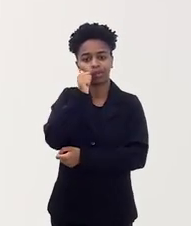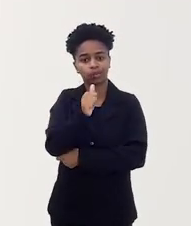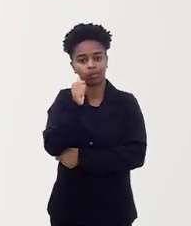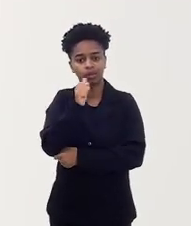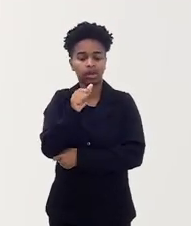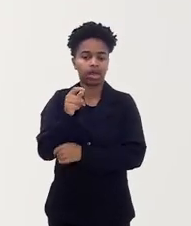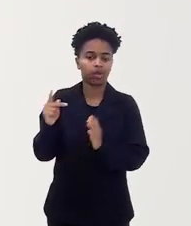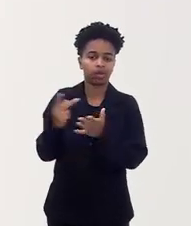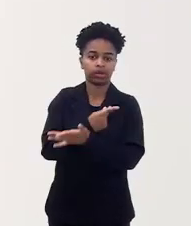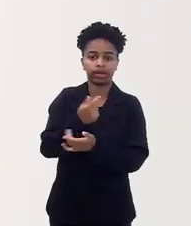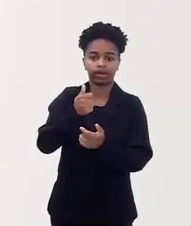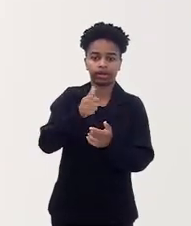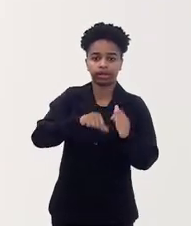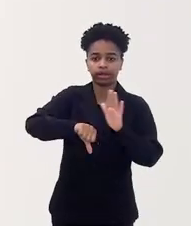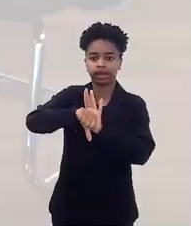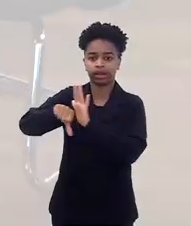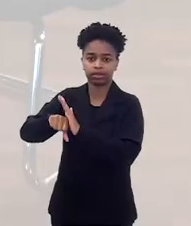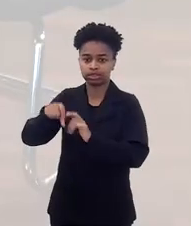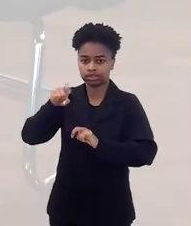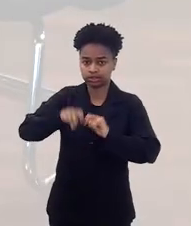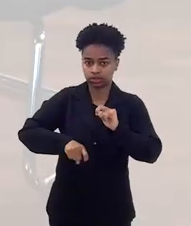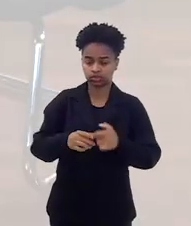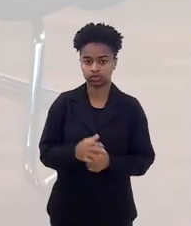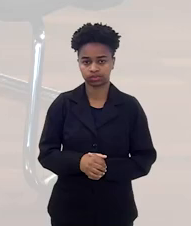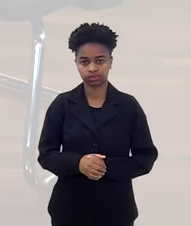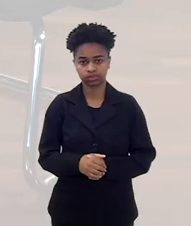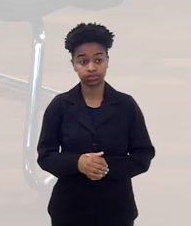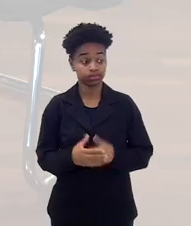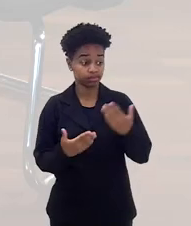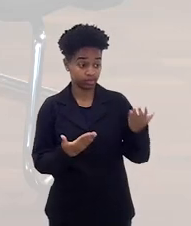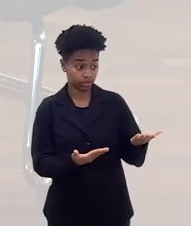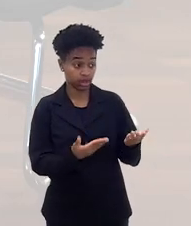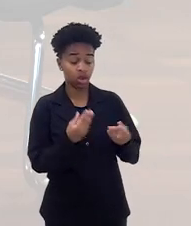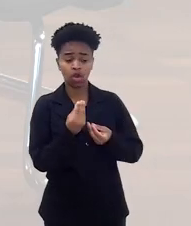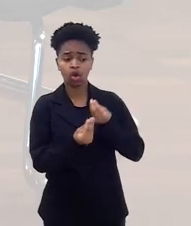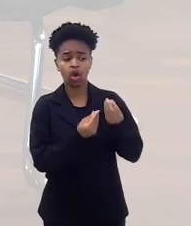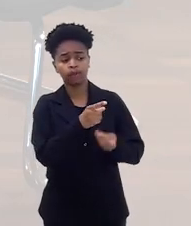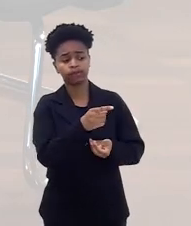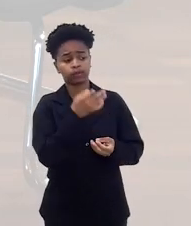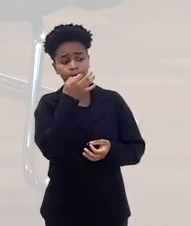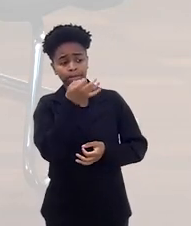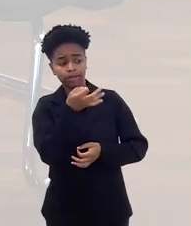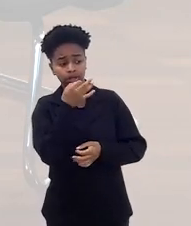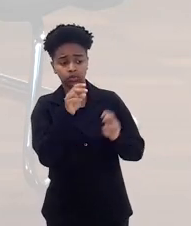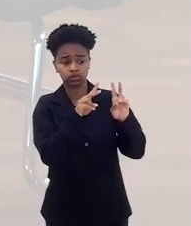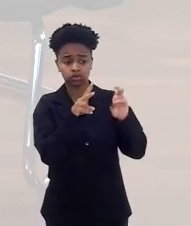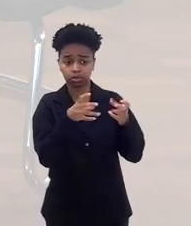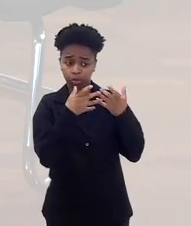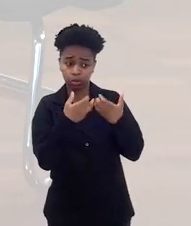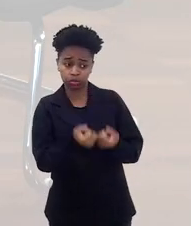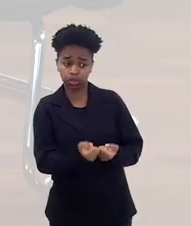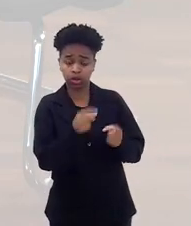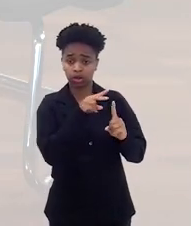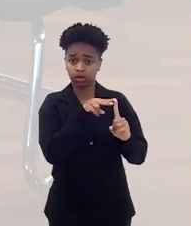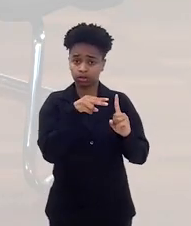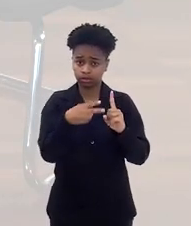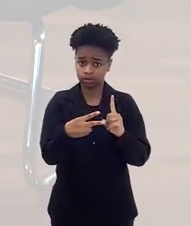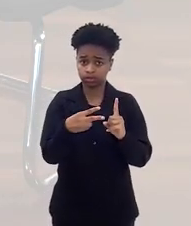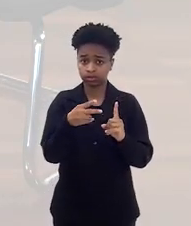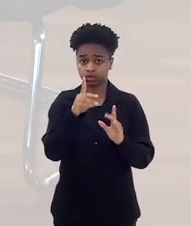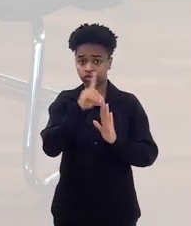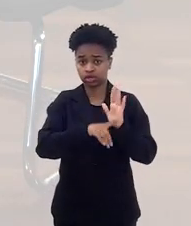crimes sexuais. Muito bem, doutora Tuani. O consentimento como fica aí? Como deve ser interpretado na